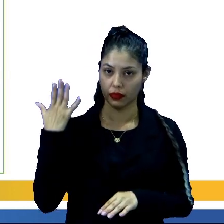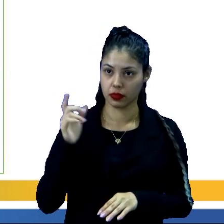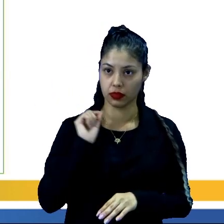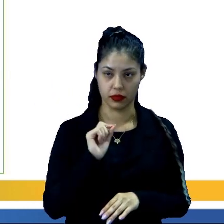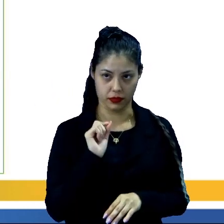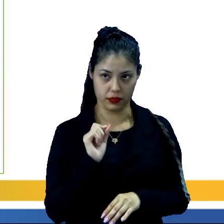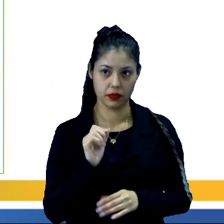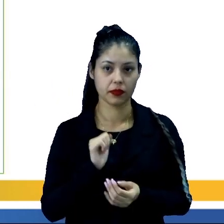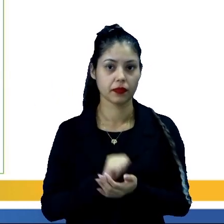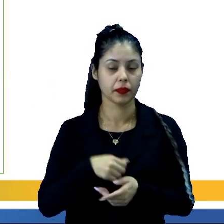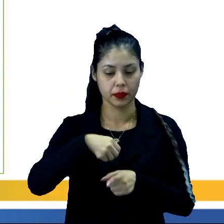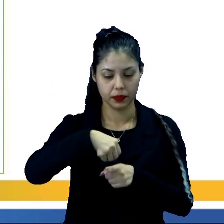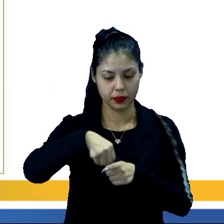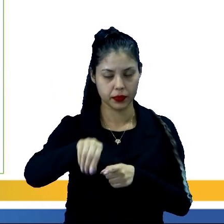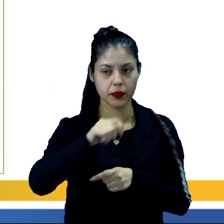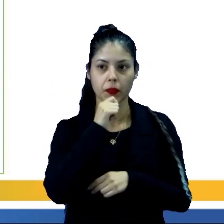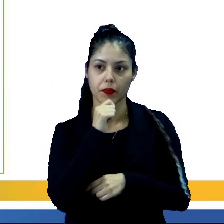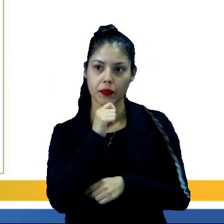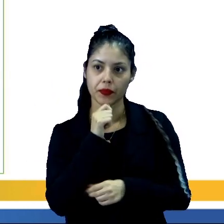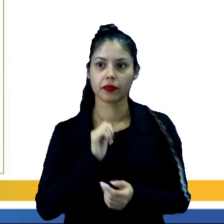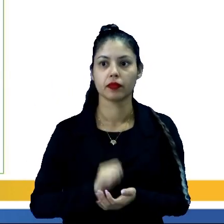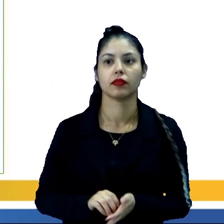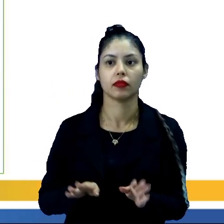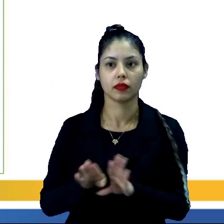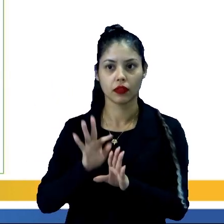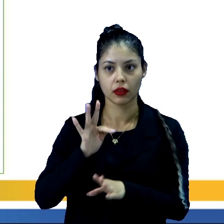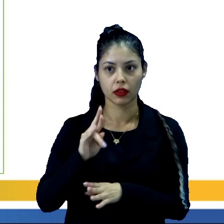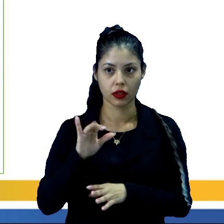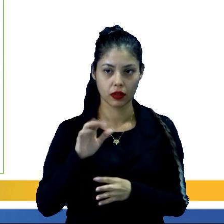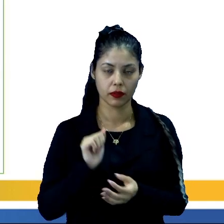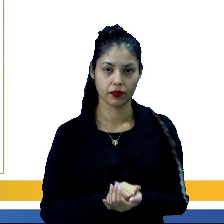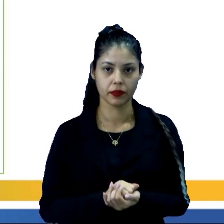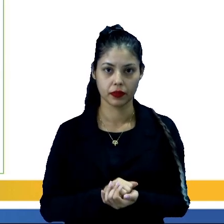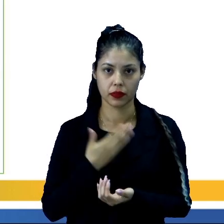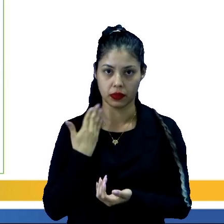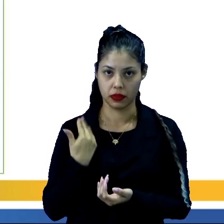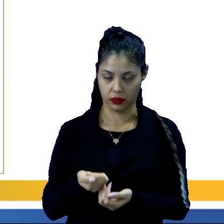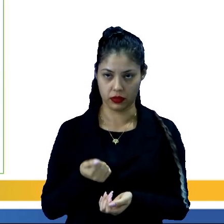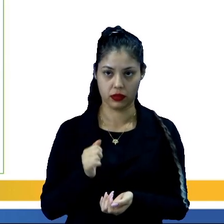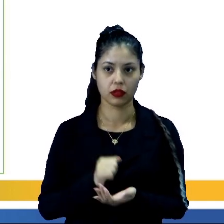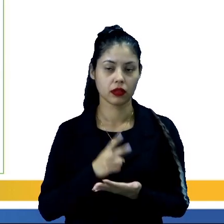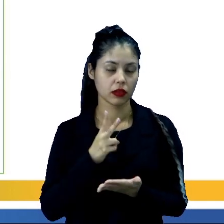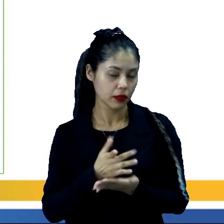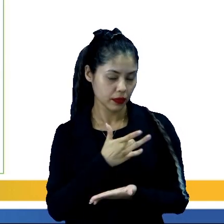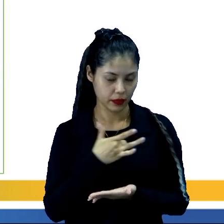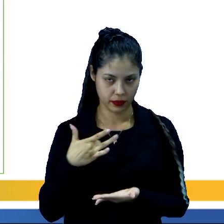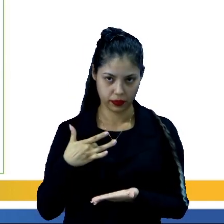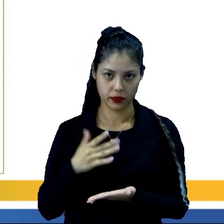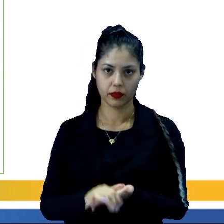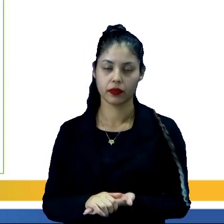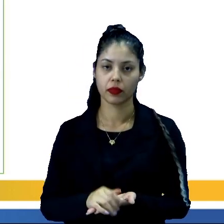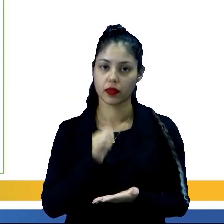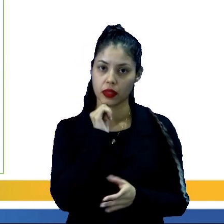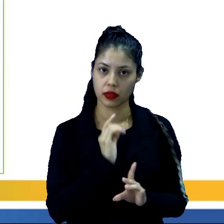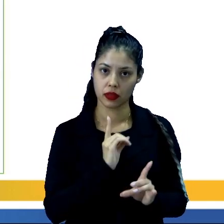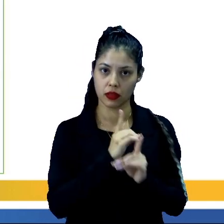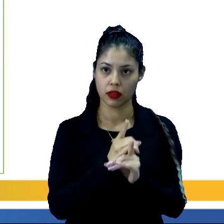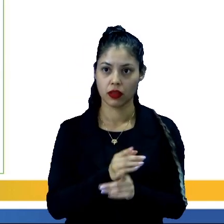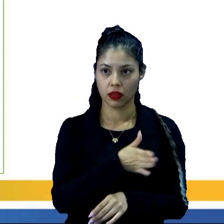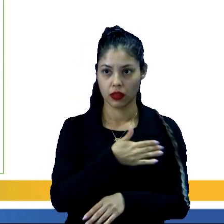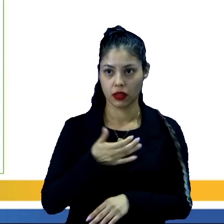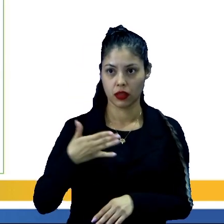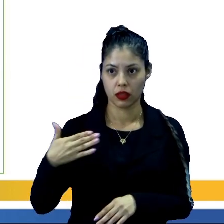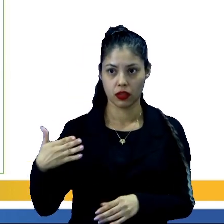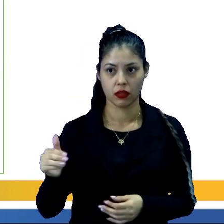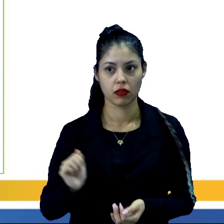lá nos cremes dentais eles adicionam o flúor ali para manter os dentes saudáveis. E ele é encontrado ali nos